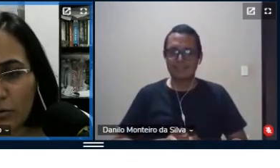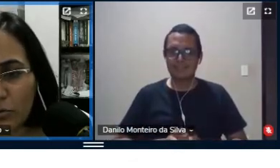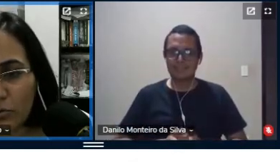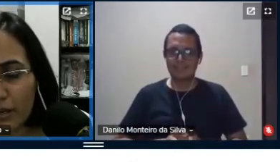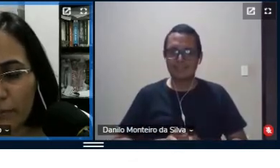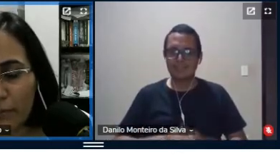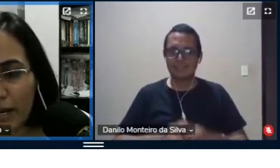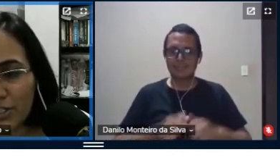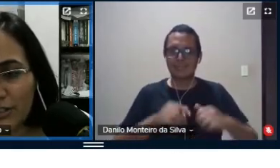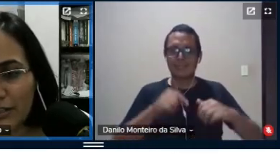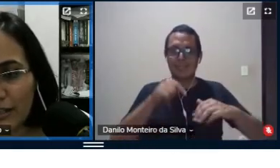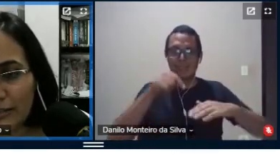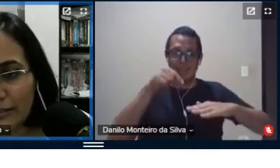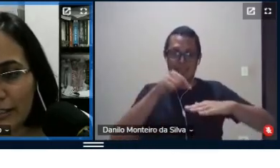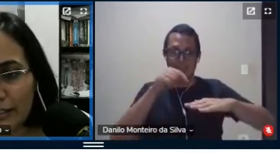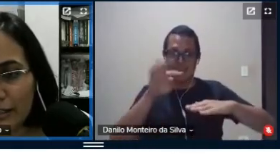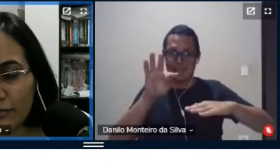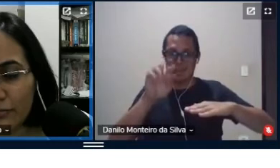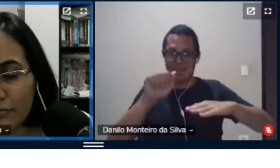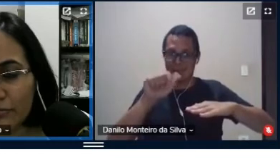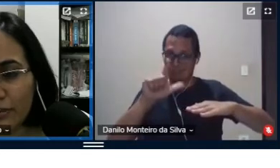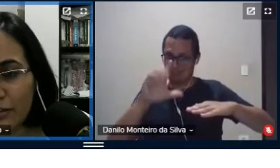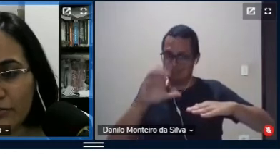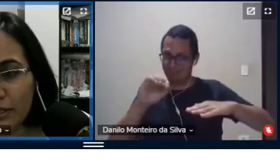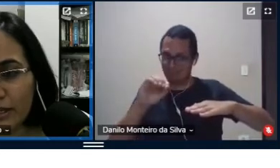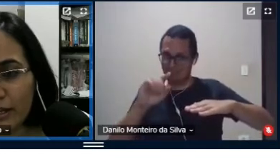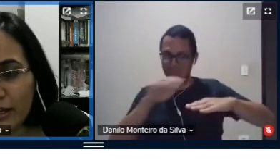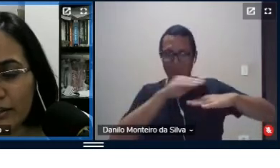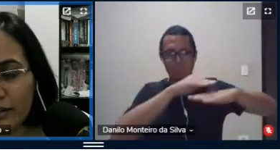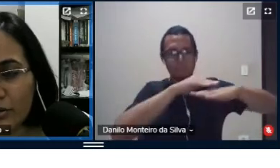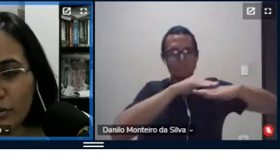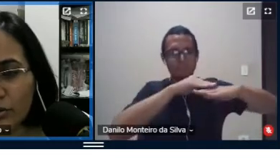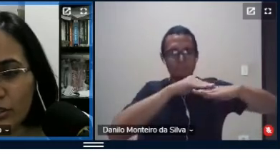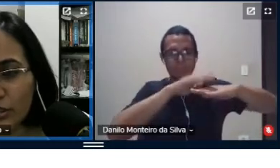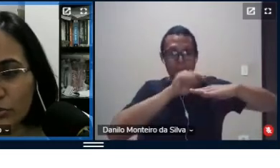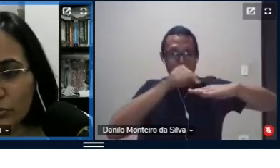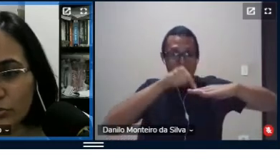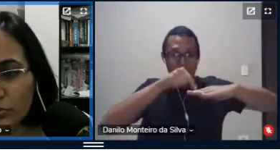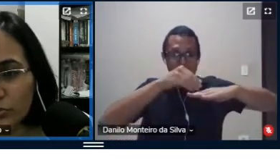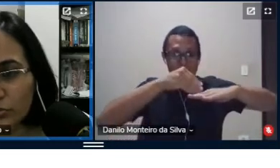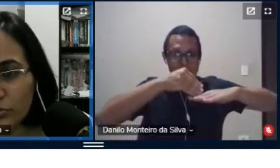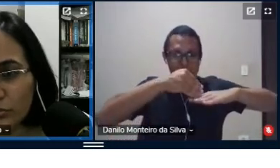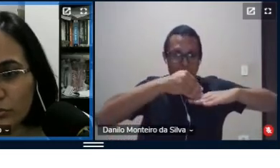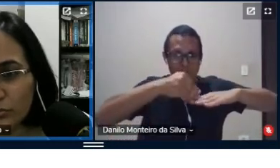esse talco, a parte que tem a trinca, vai ficar colorido.